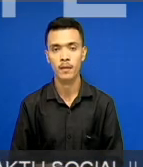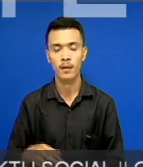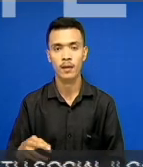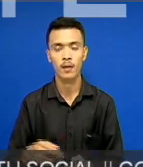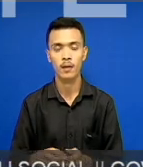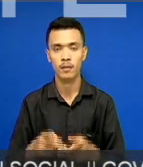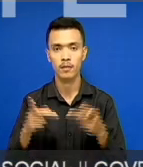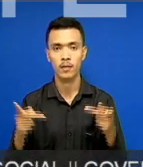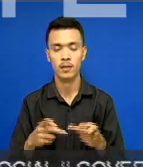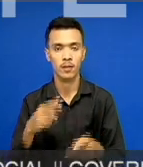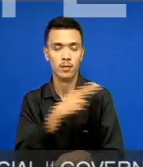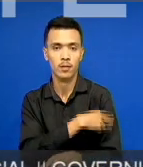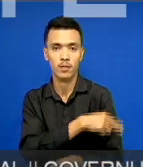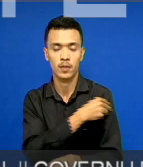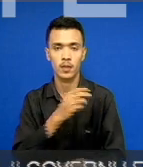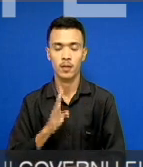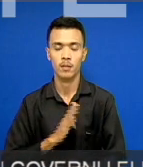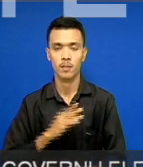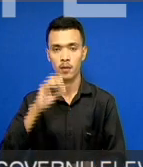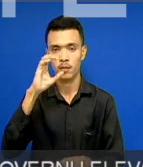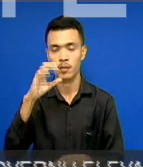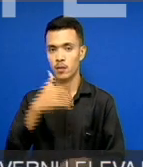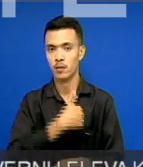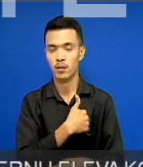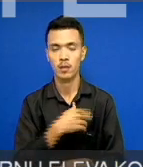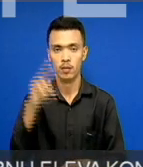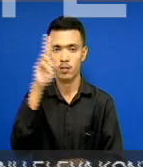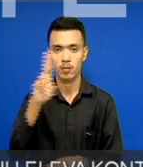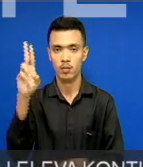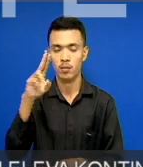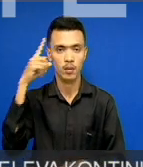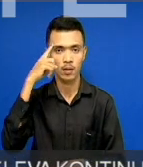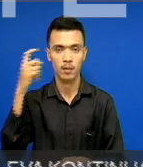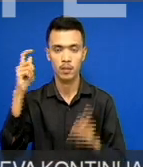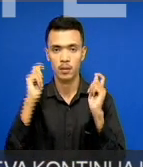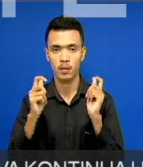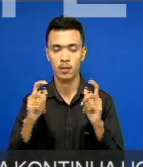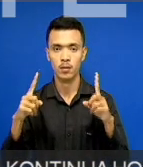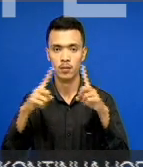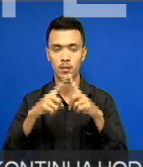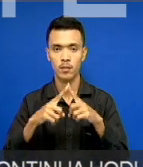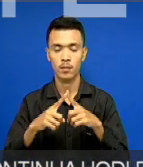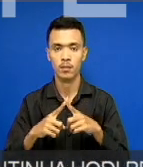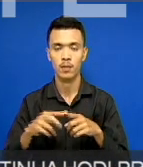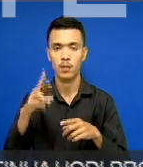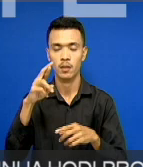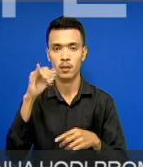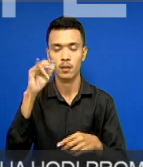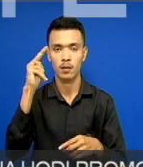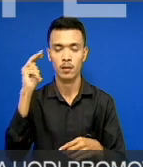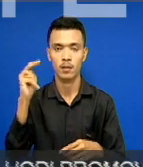Radiologia Hospital Regional Eduardo Ximenez, Baucau, Seidauk Belo utiliza Tamba Sinhalo Teste para radiação raio.